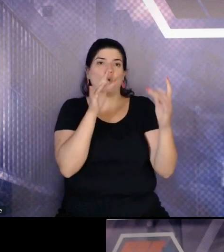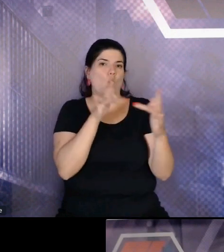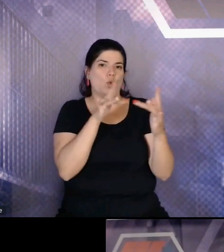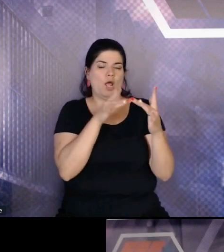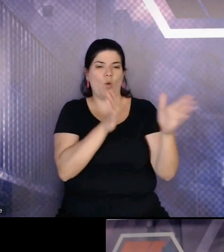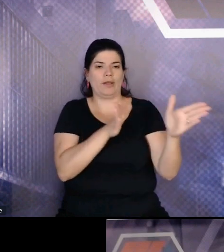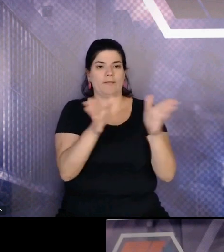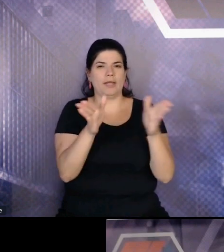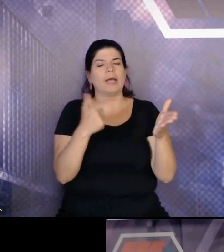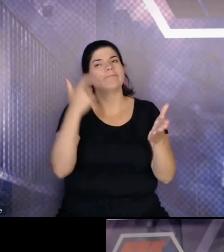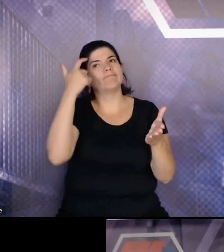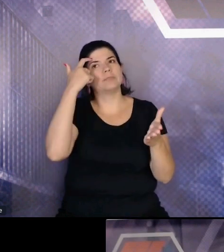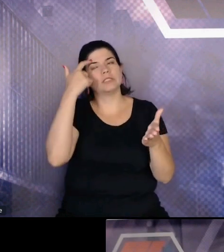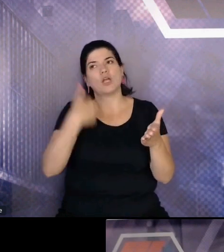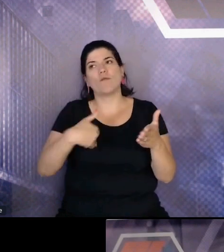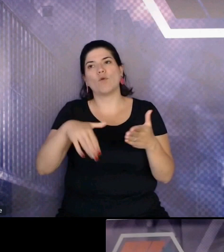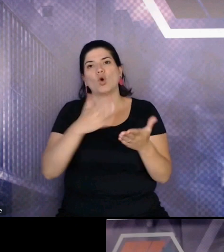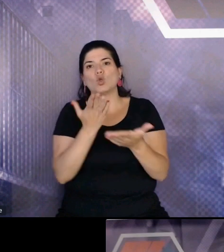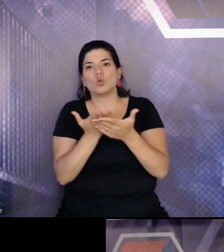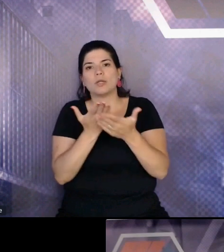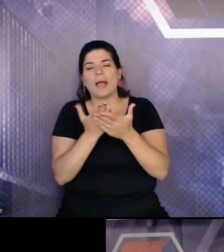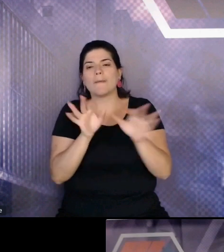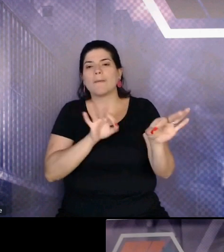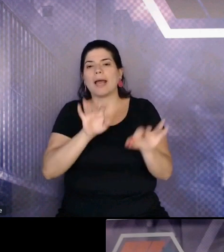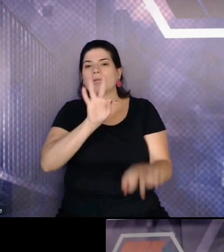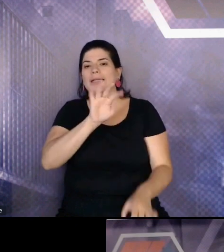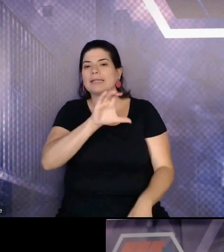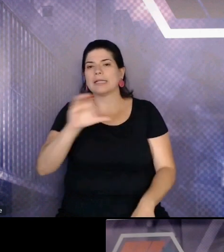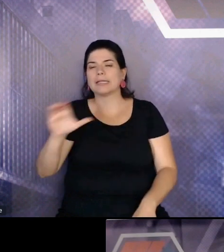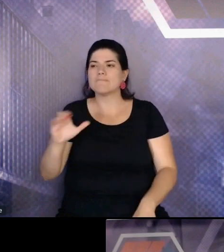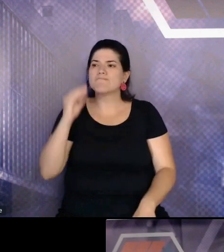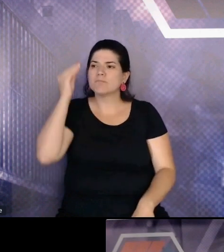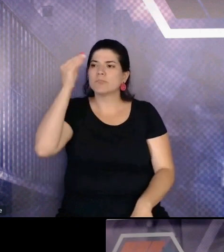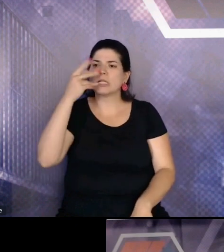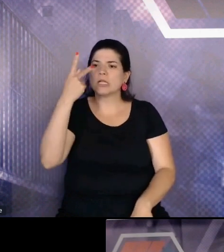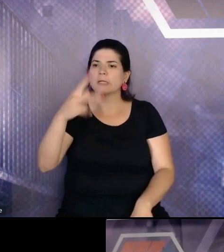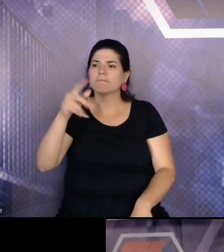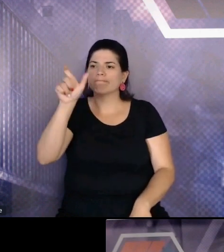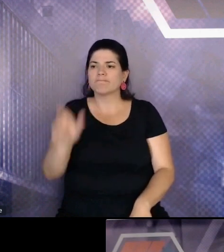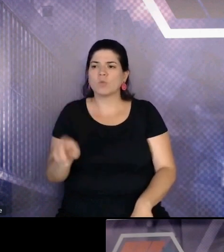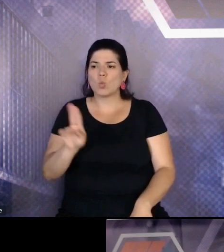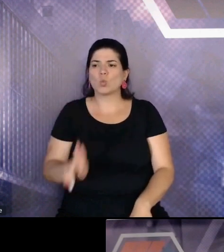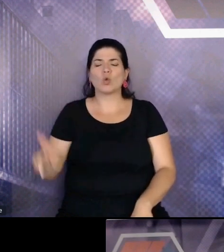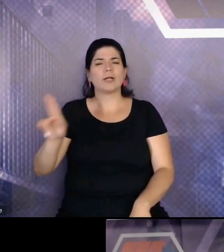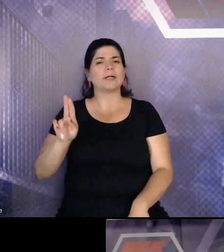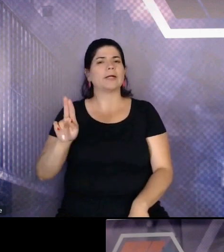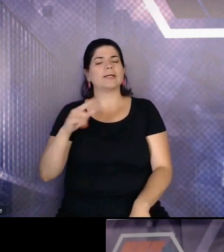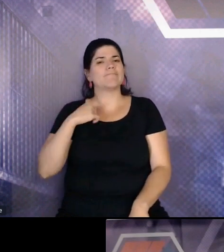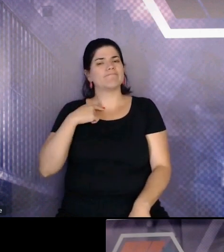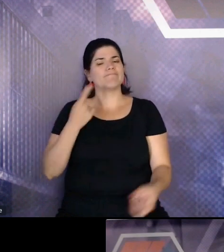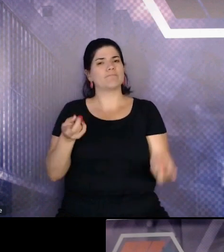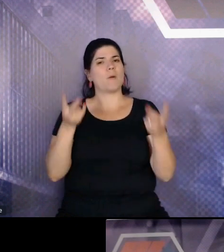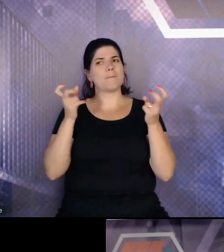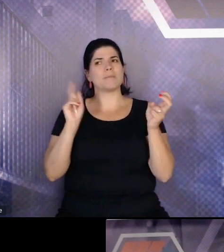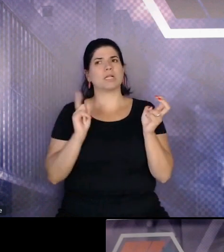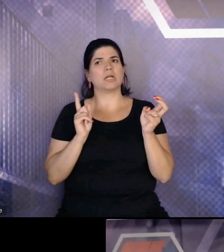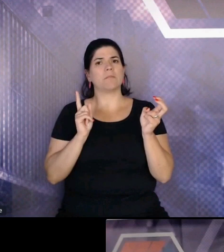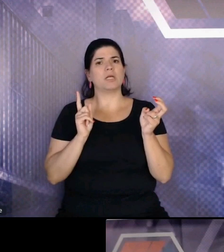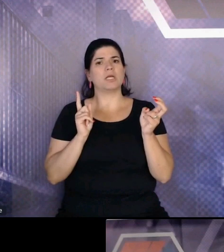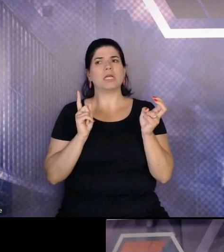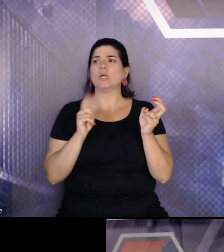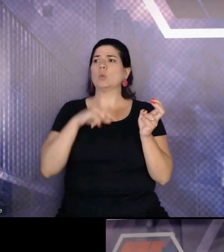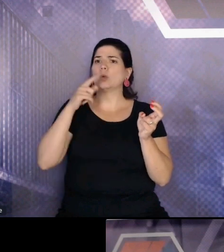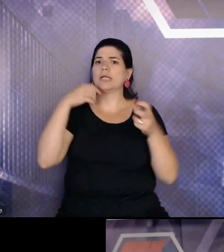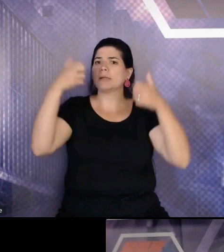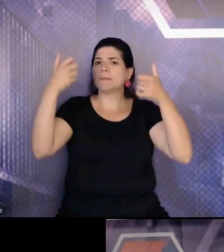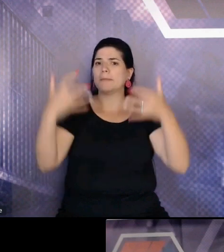acessibilidade, e eu fui fazer um TCC sobre experiência do usuário, e eu percebi que eu não poderia falar sobre experiência do usuário se eu não falasse sobre todos eles,